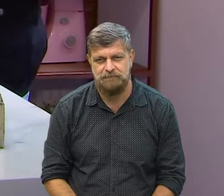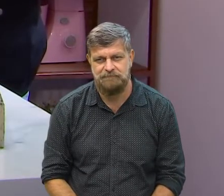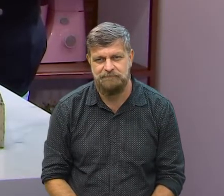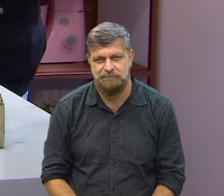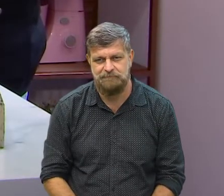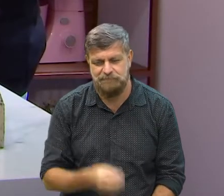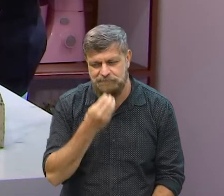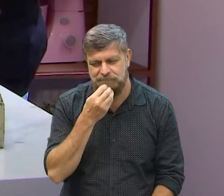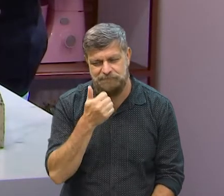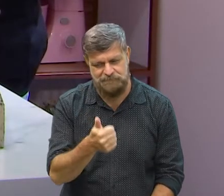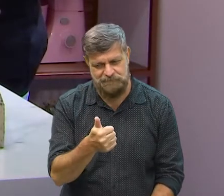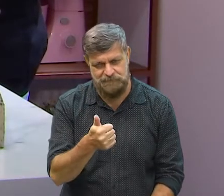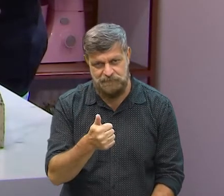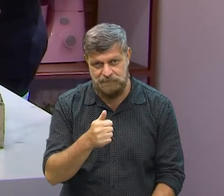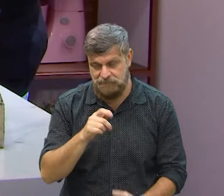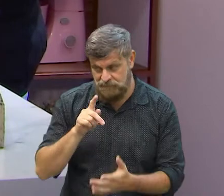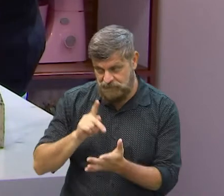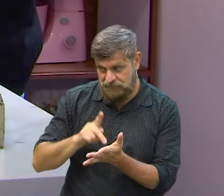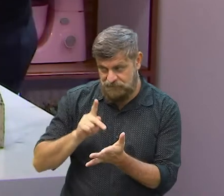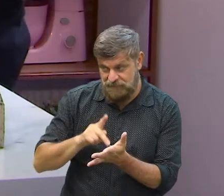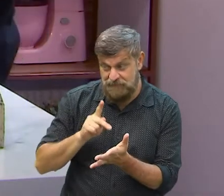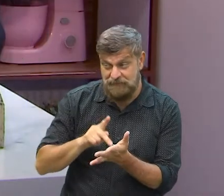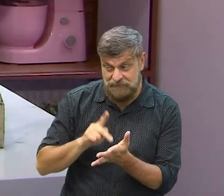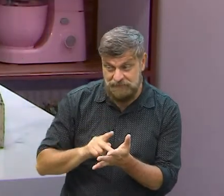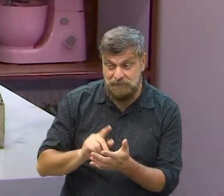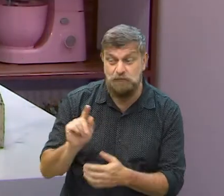Ficou bom? Posso falar a verdade? Ai, pode.